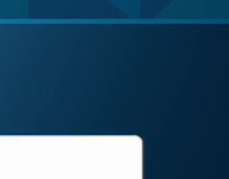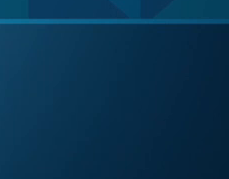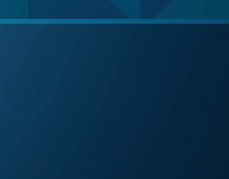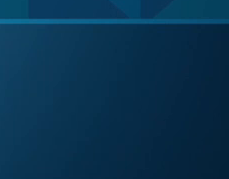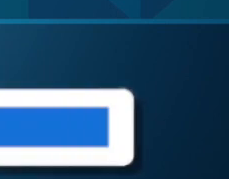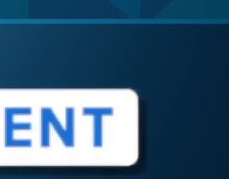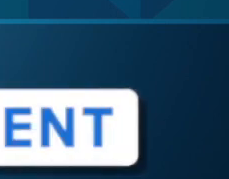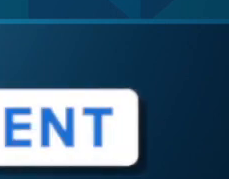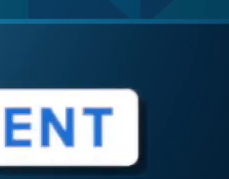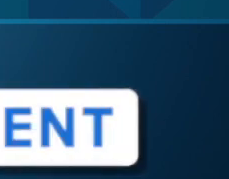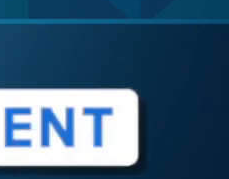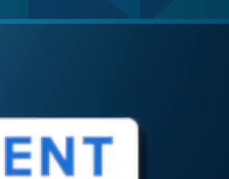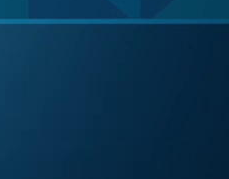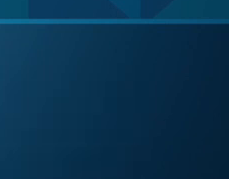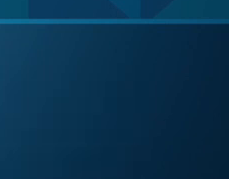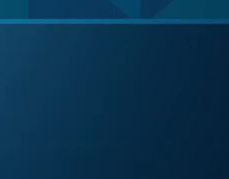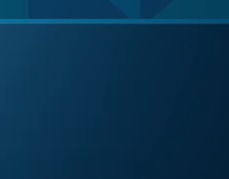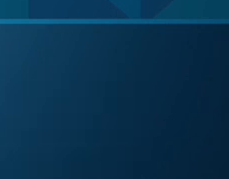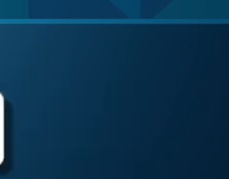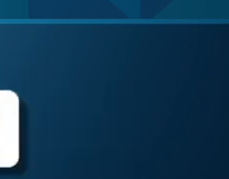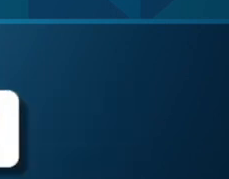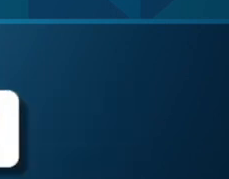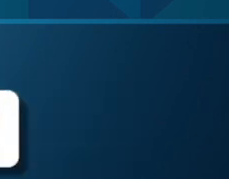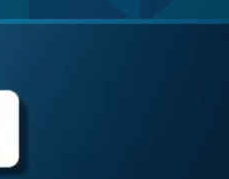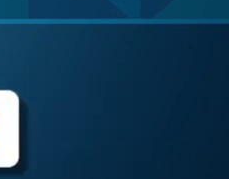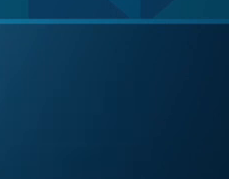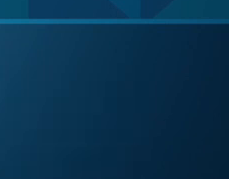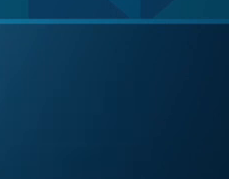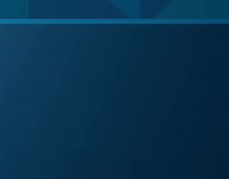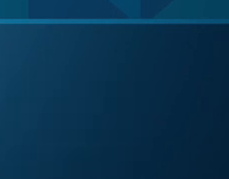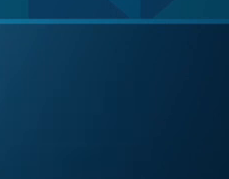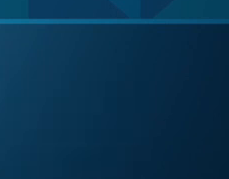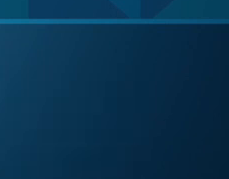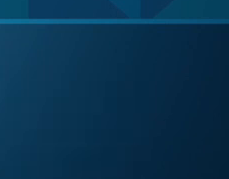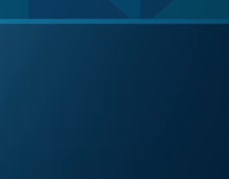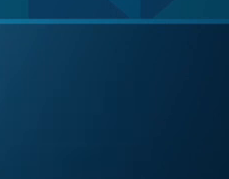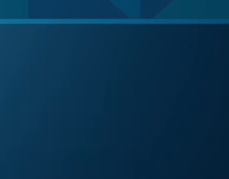notifikasaun, fo komentariu no fahetutang ba media sosial siraseluk.